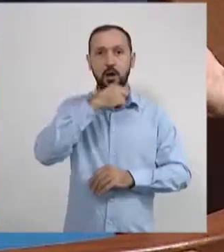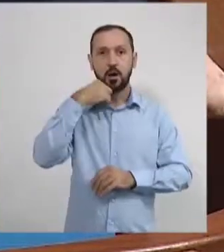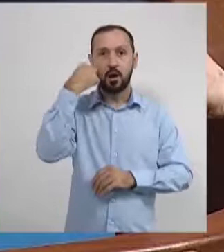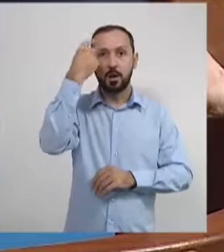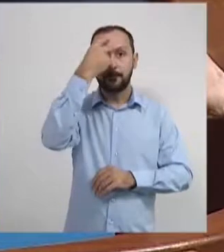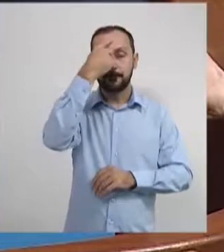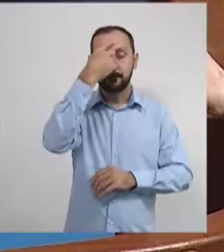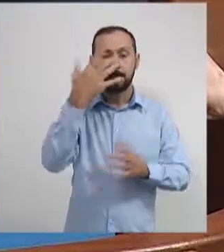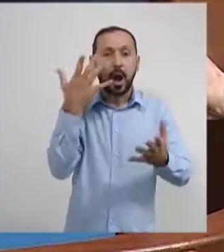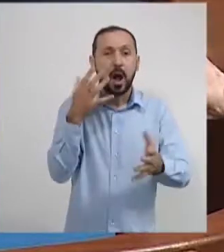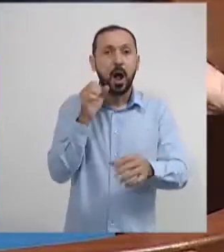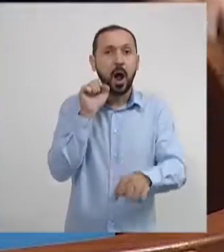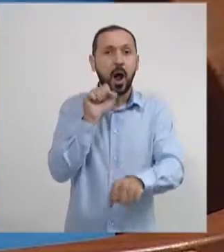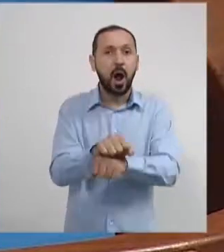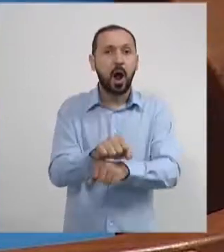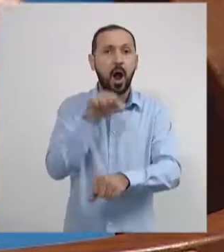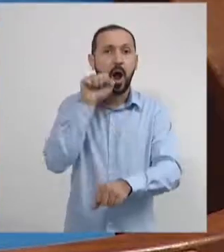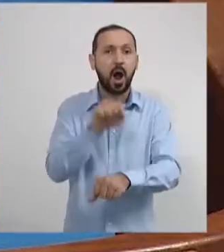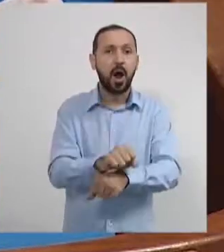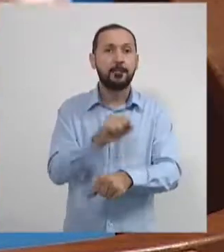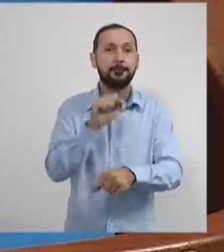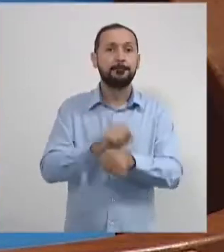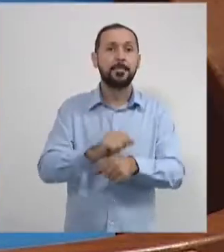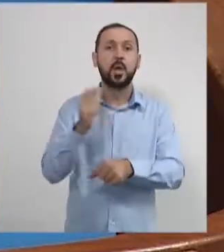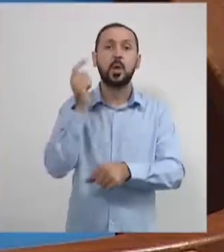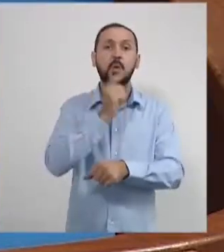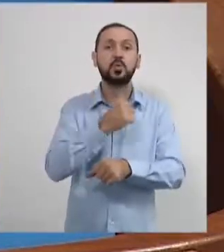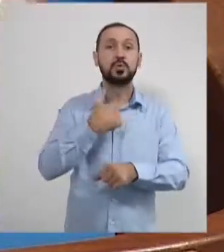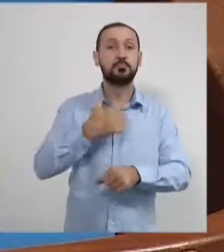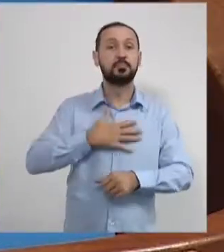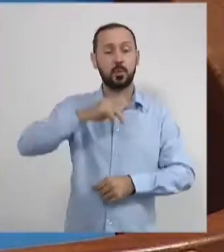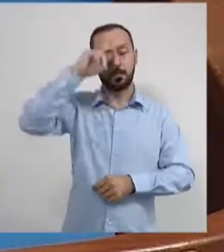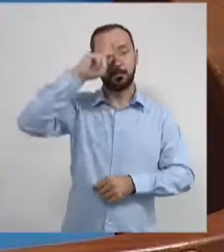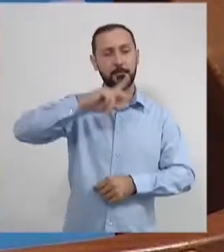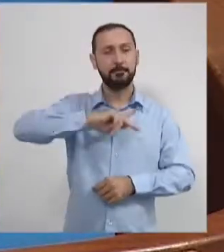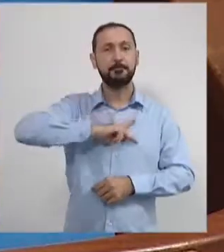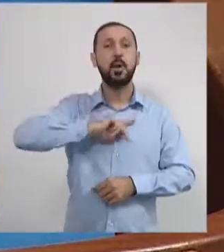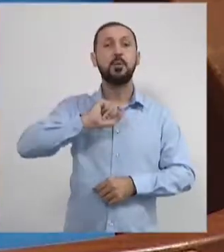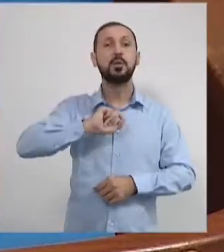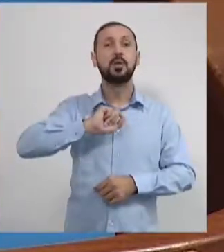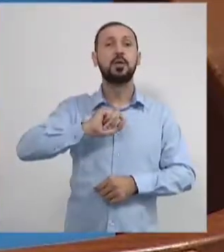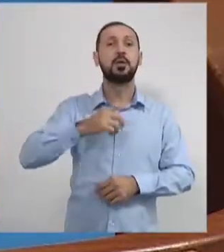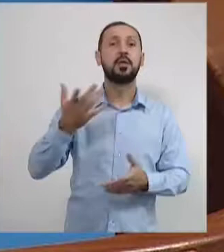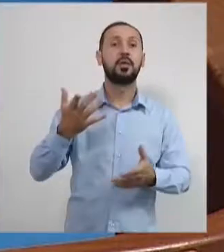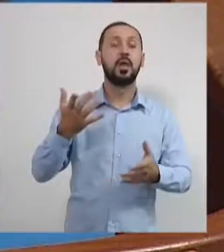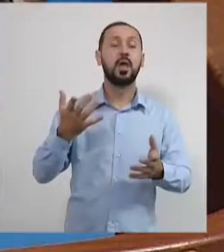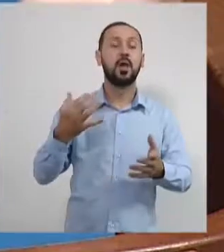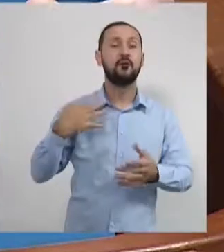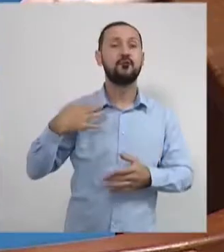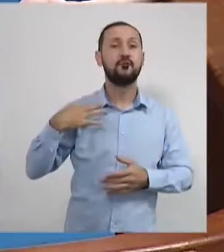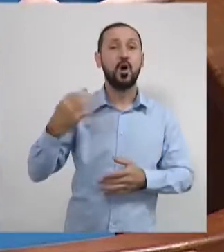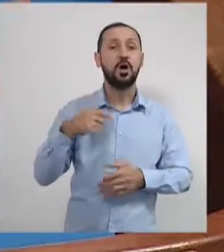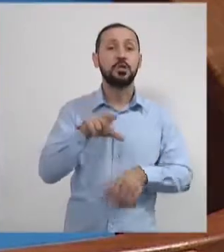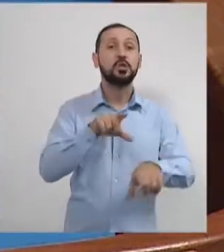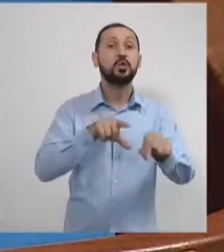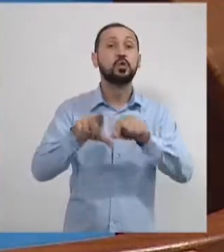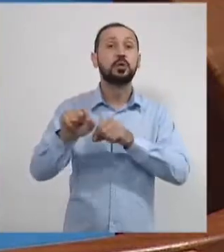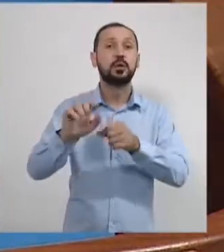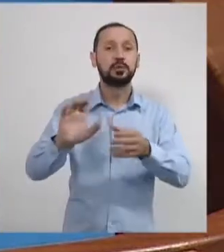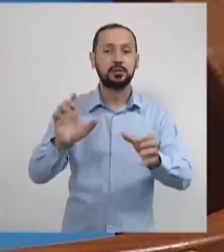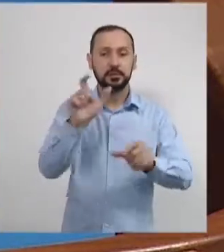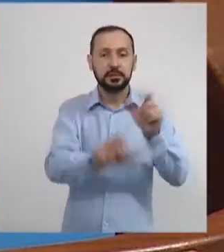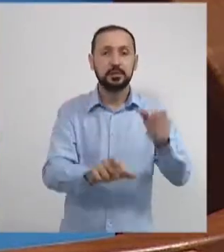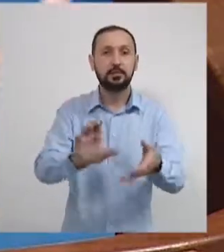1h30 na fila, para poder exercer um ato que é extremamente importante, de escolha